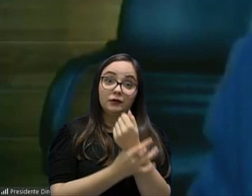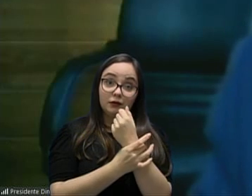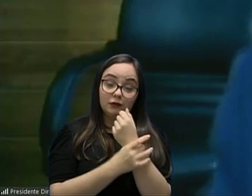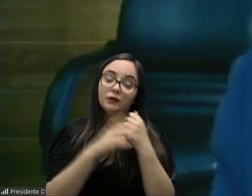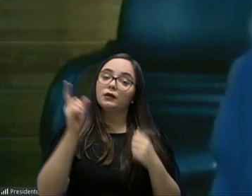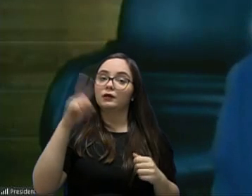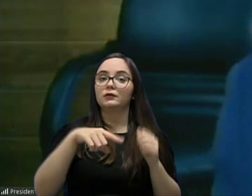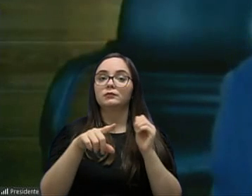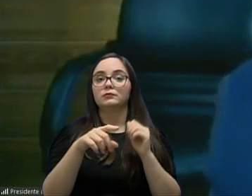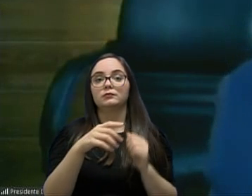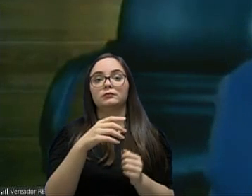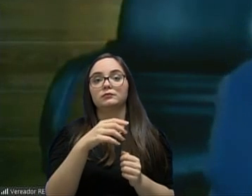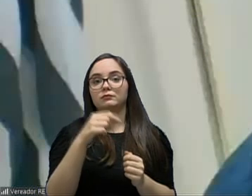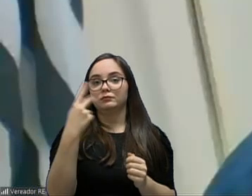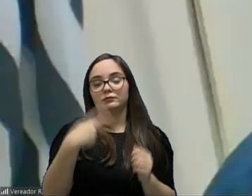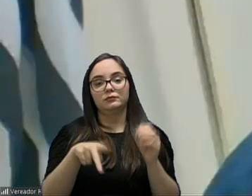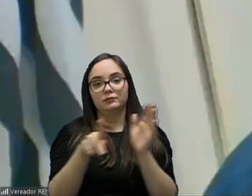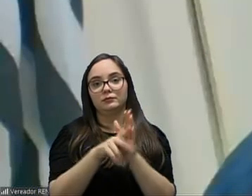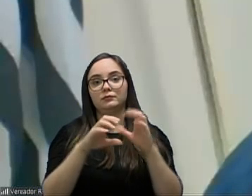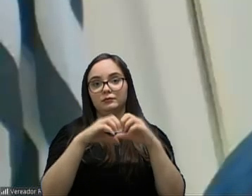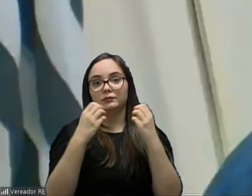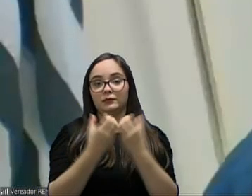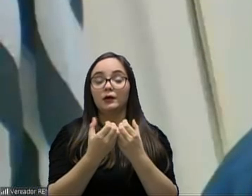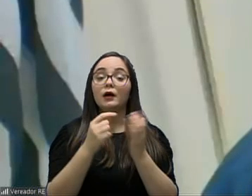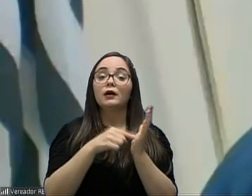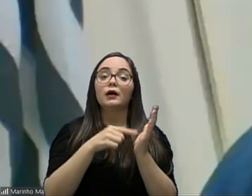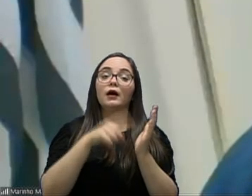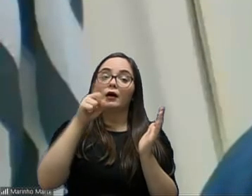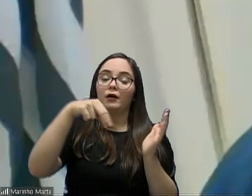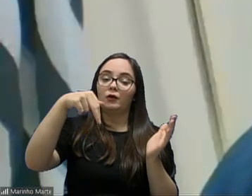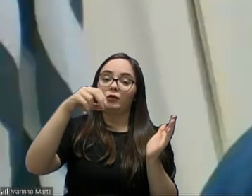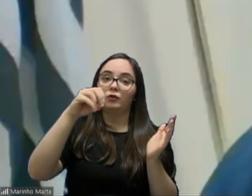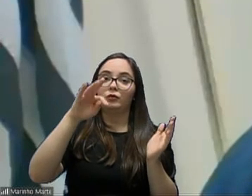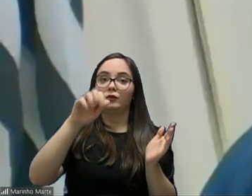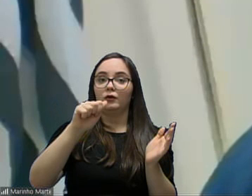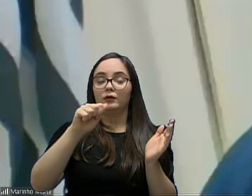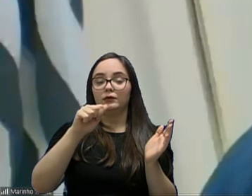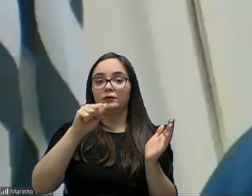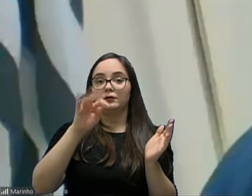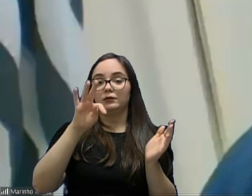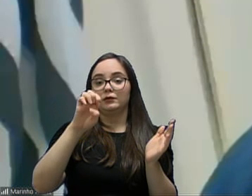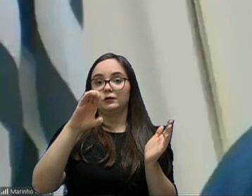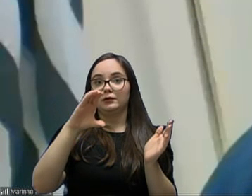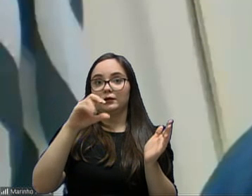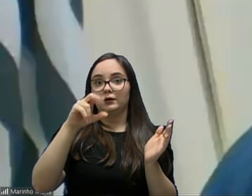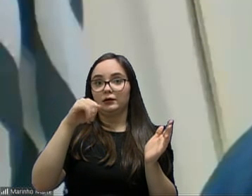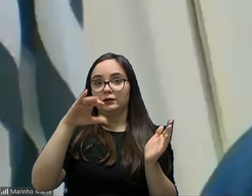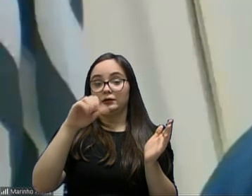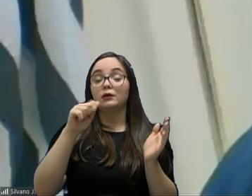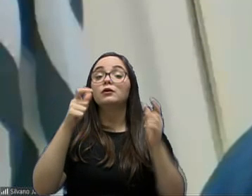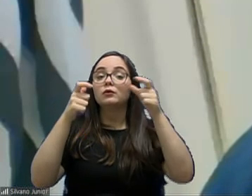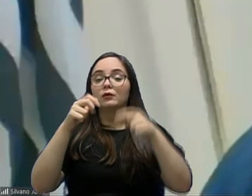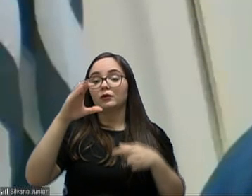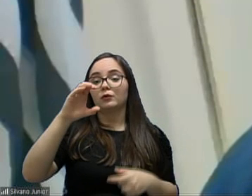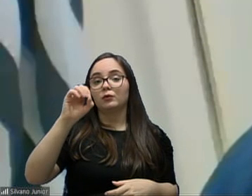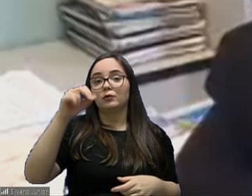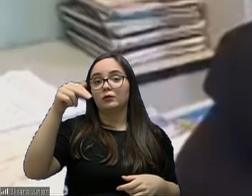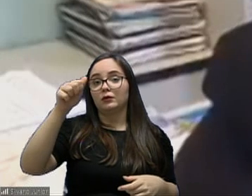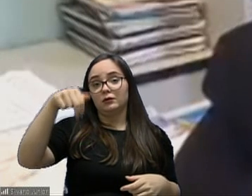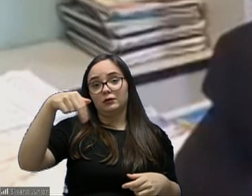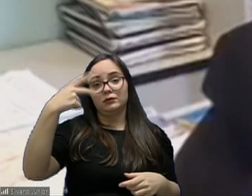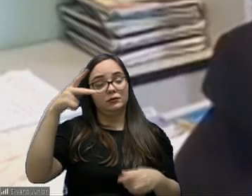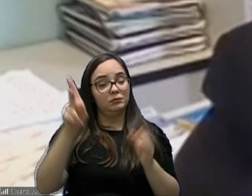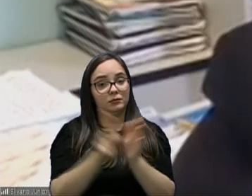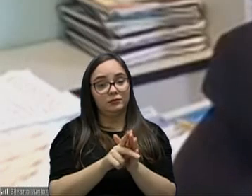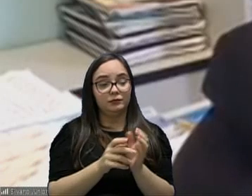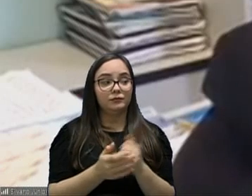É a nota técnica, presidente da CONAN. O legislativo é autônomo nas suas decisões. Presidente. O colegiado é